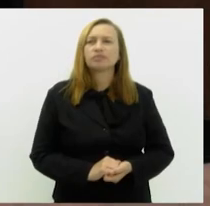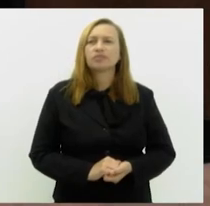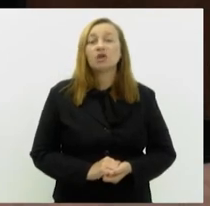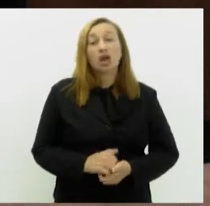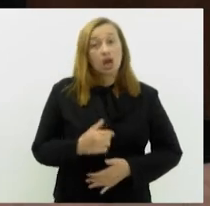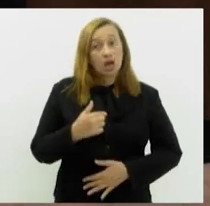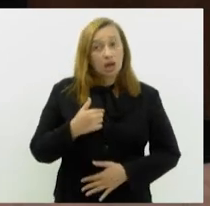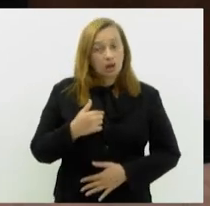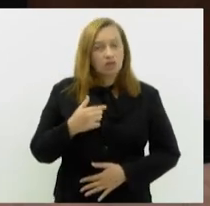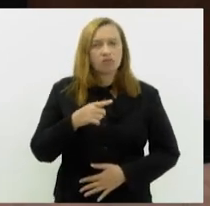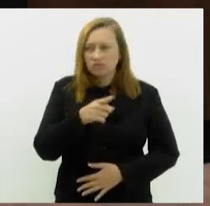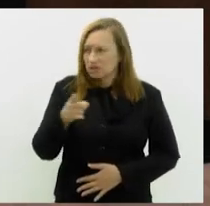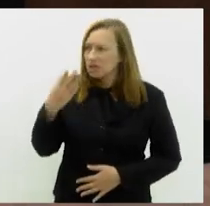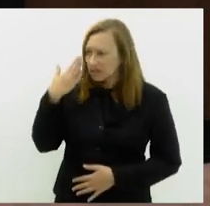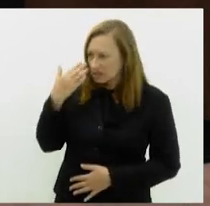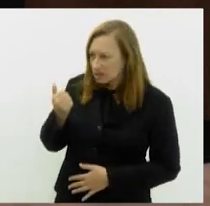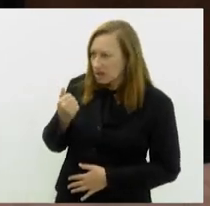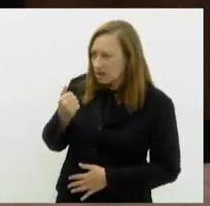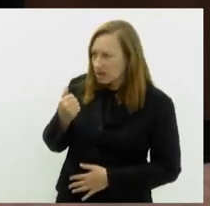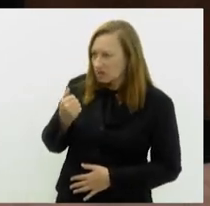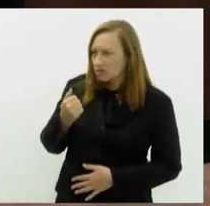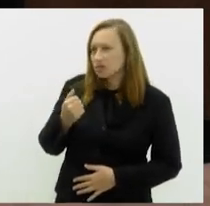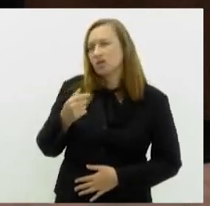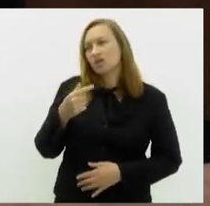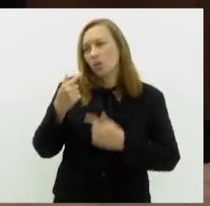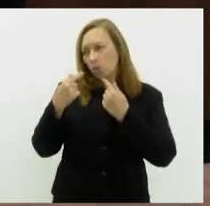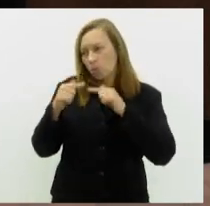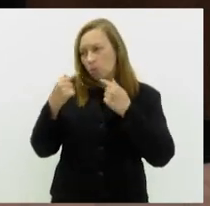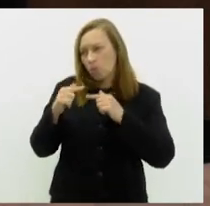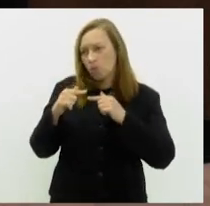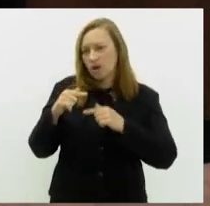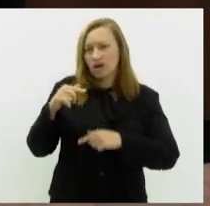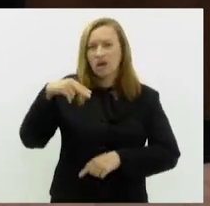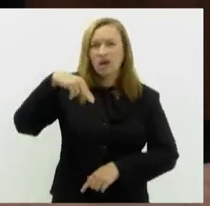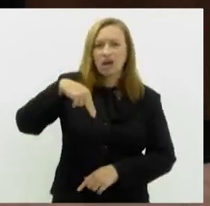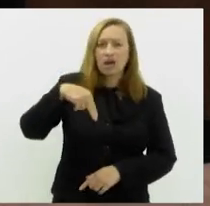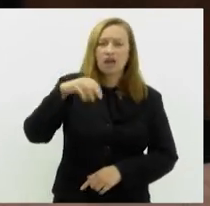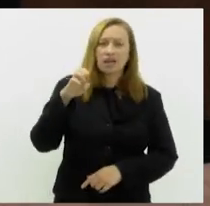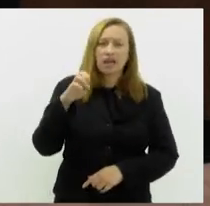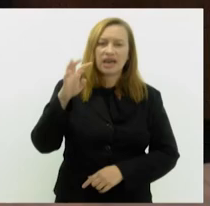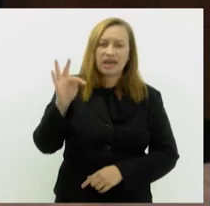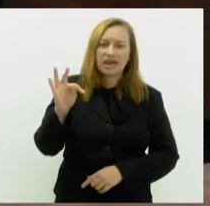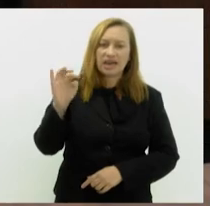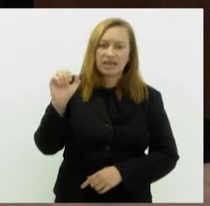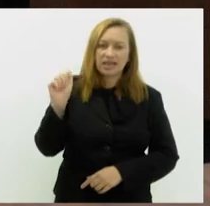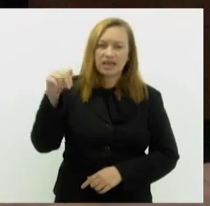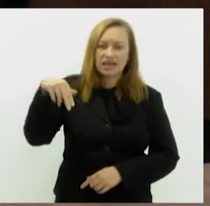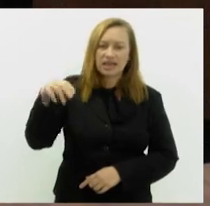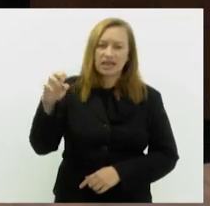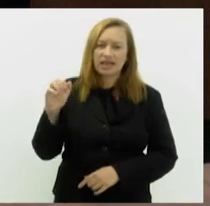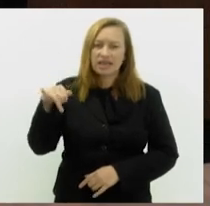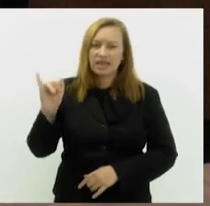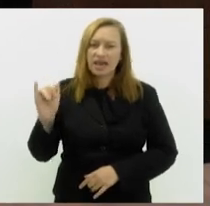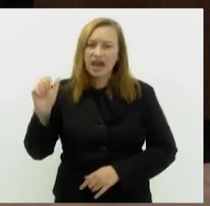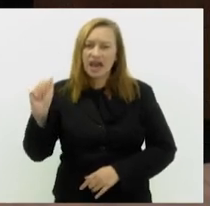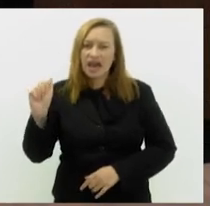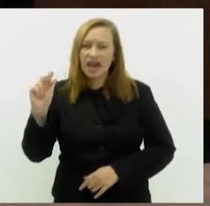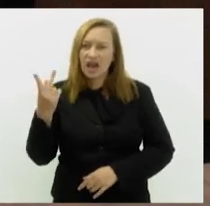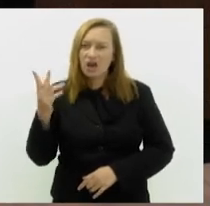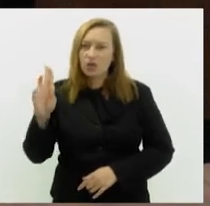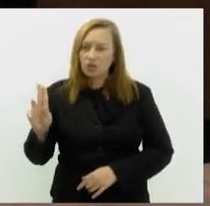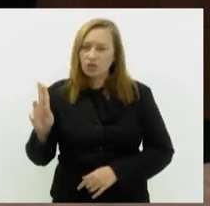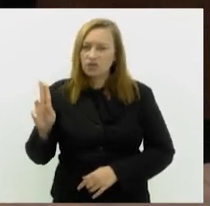Eu, todo mundo sabe, eu posto isso, eu sou um crítico ferrenho do Netanyahu. Acho que o Netanyahu é